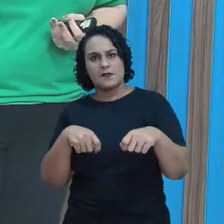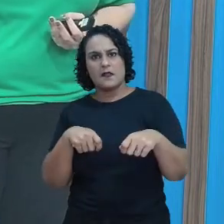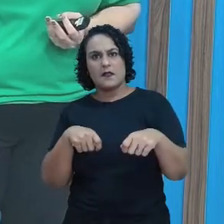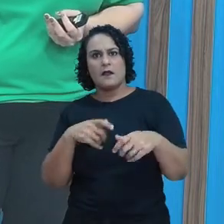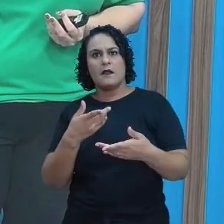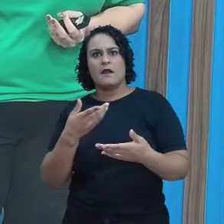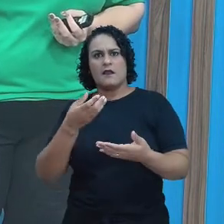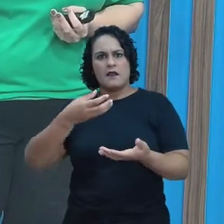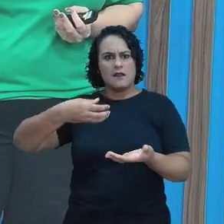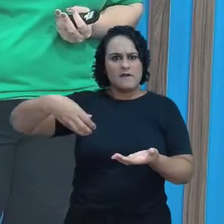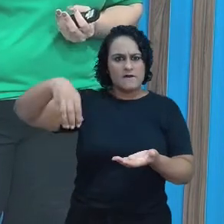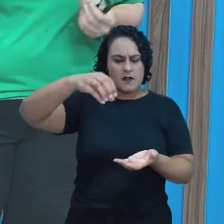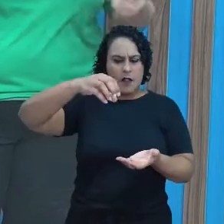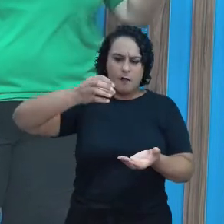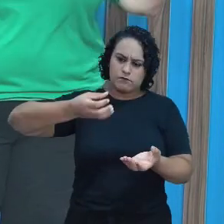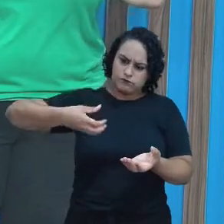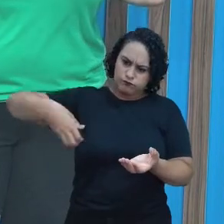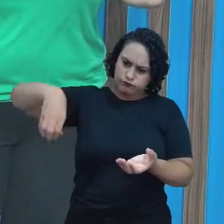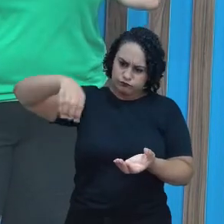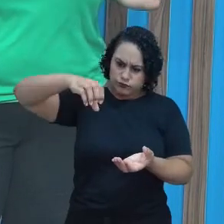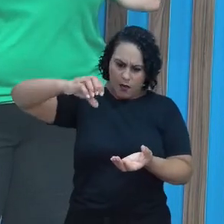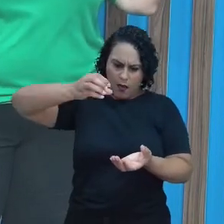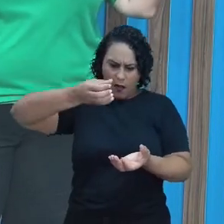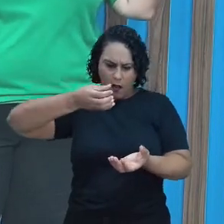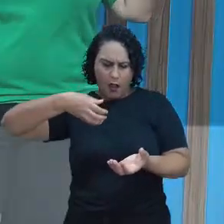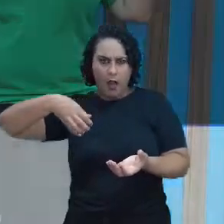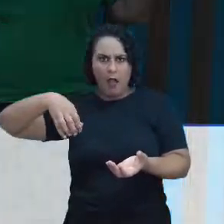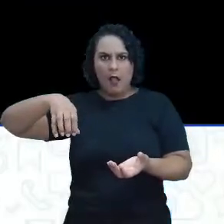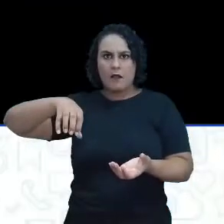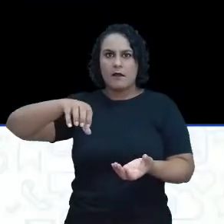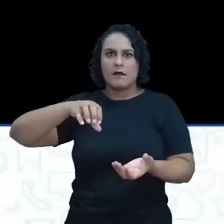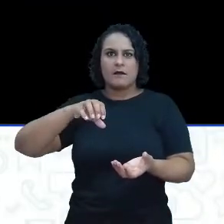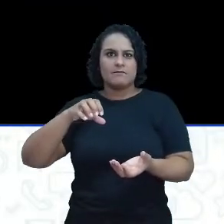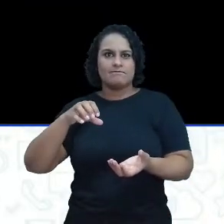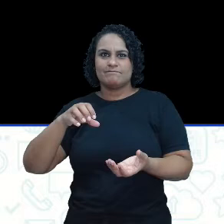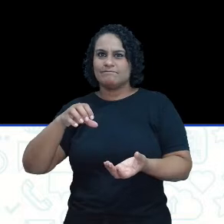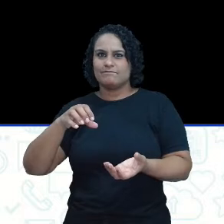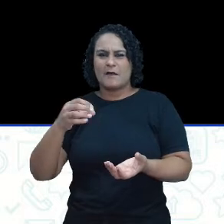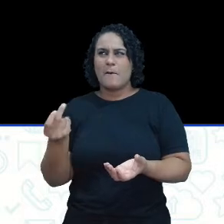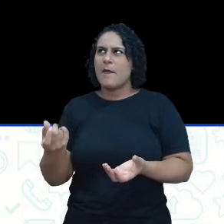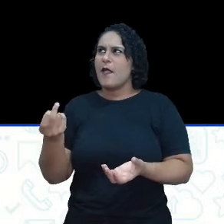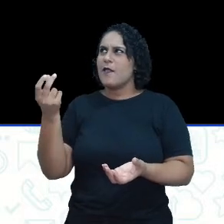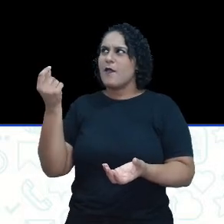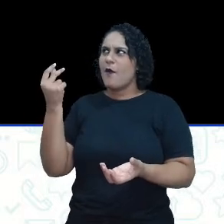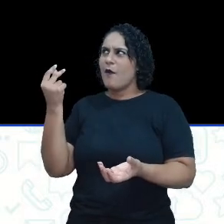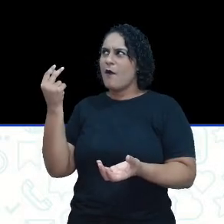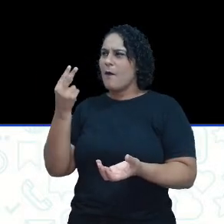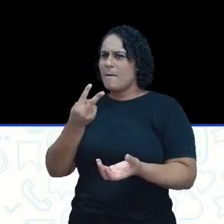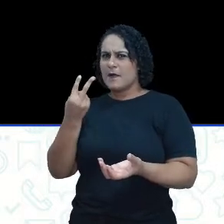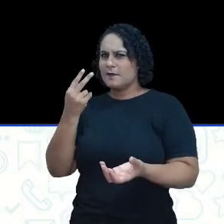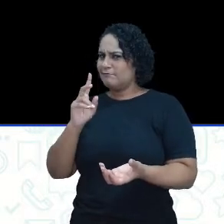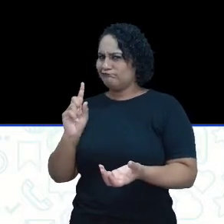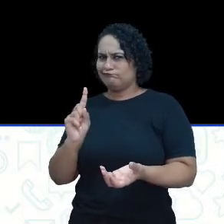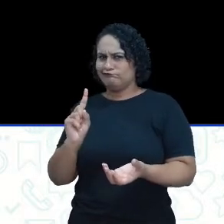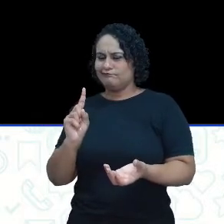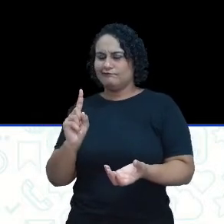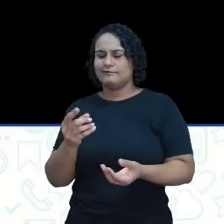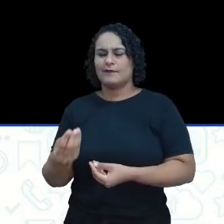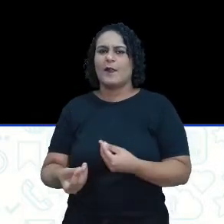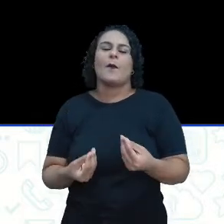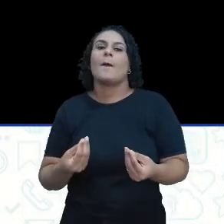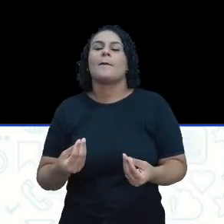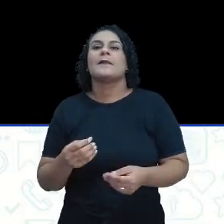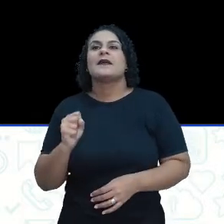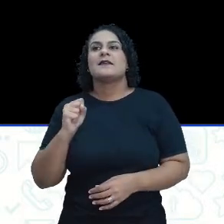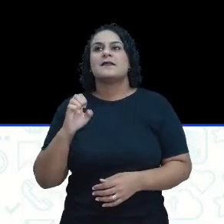virar ele para a Terra e ver milhões de anos atrás. Porque olha como seria, ó, se a gente